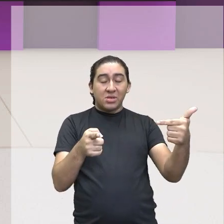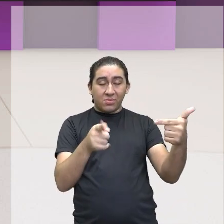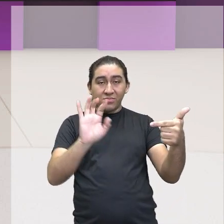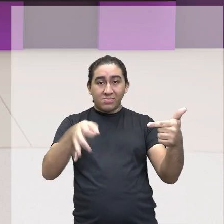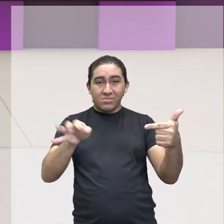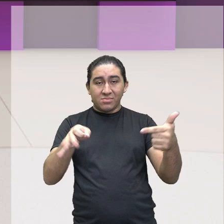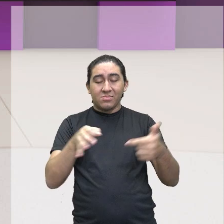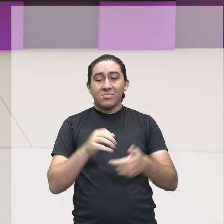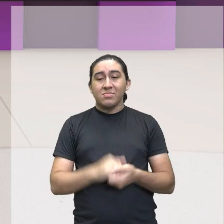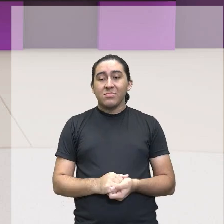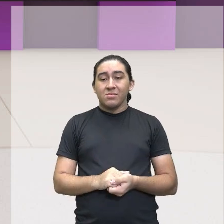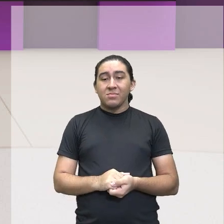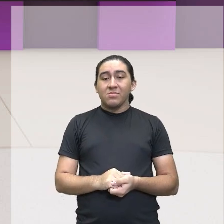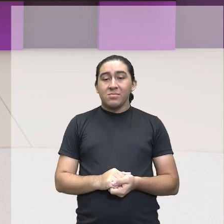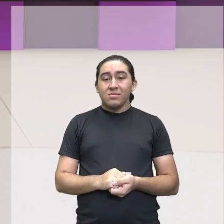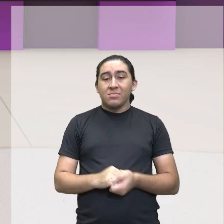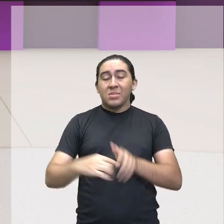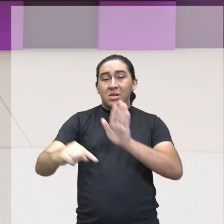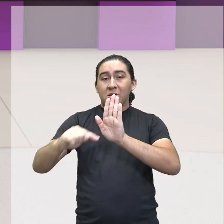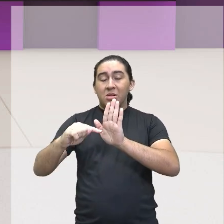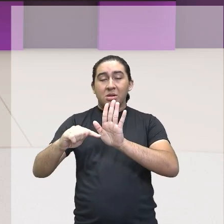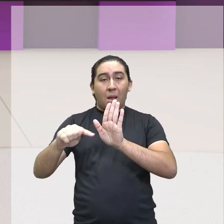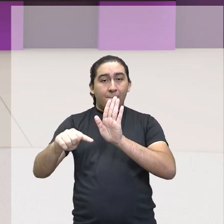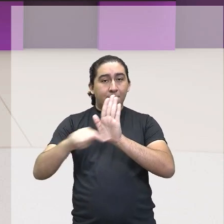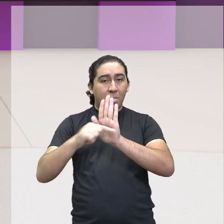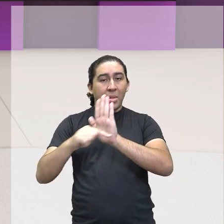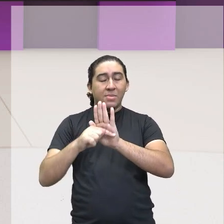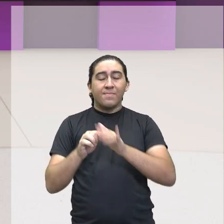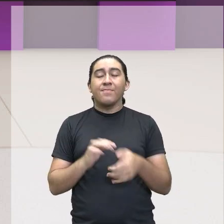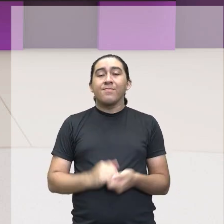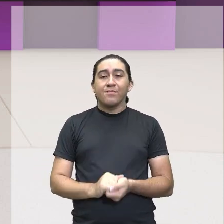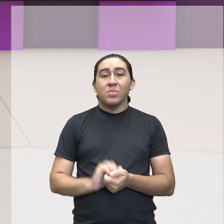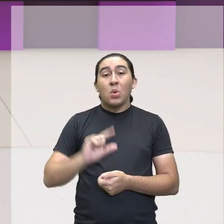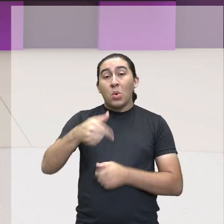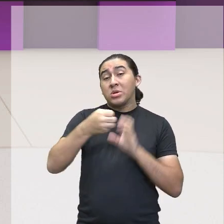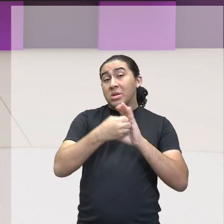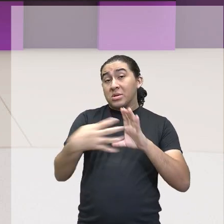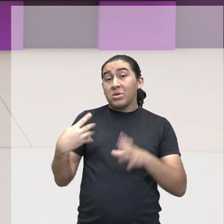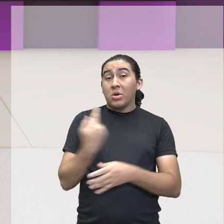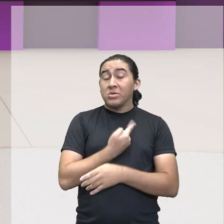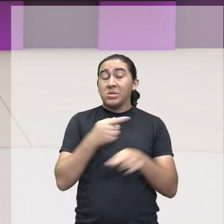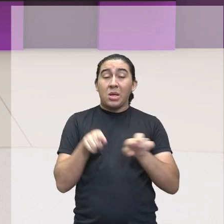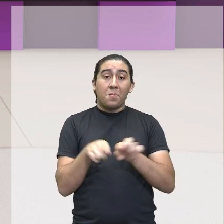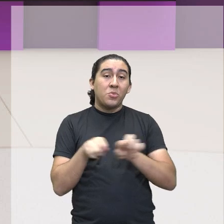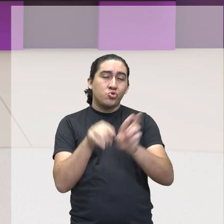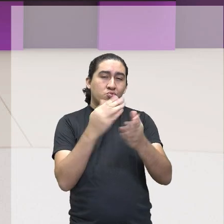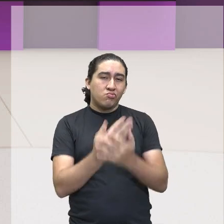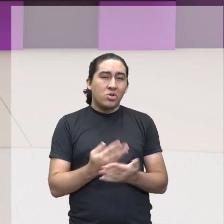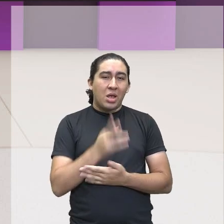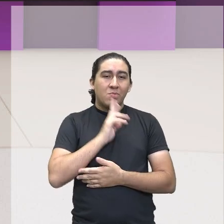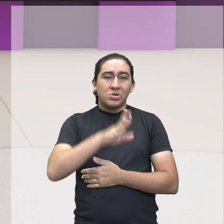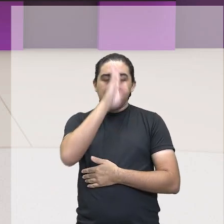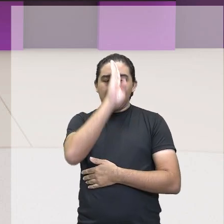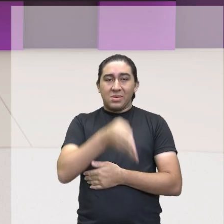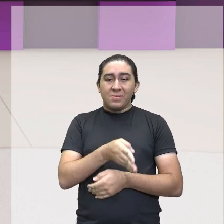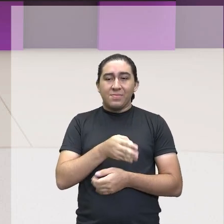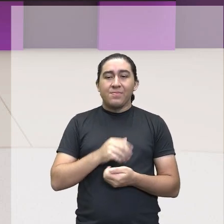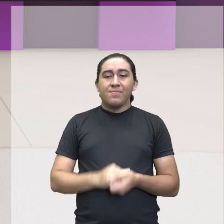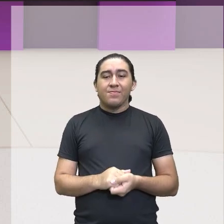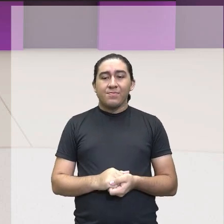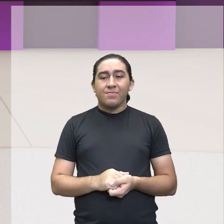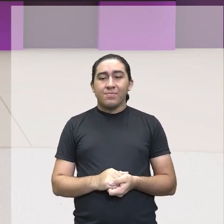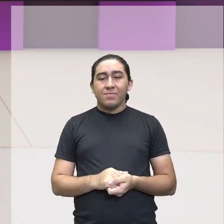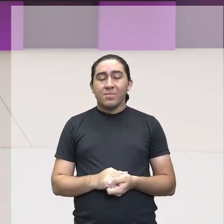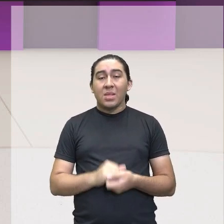log da subtração, tá certo? Mais uma propriedade aí que a gente também viu aqui como resultado imediato, o logaritmo